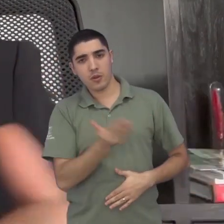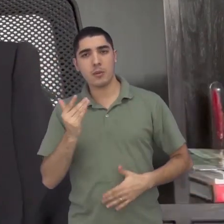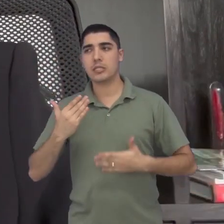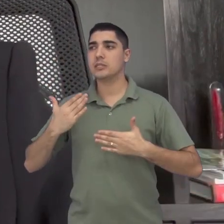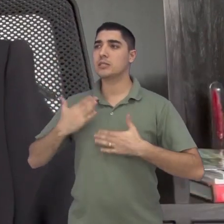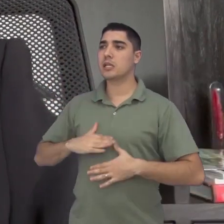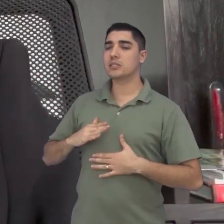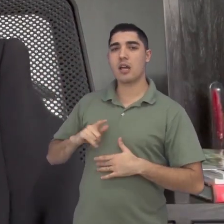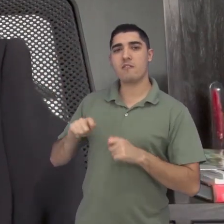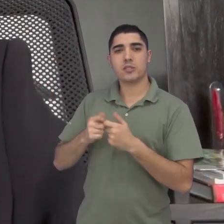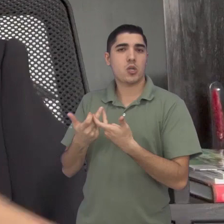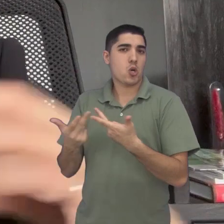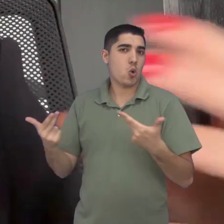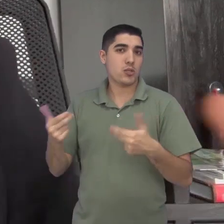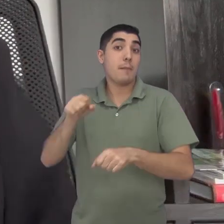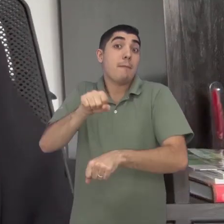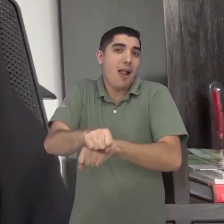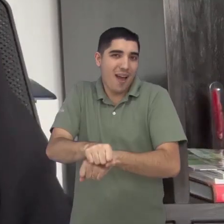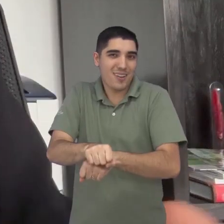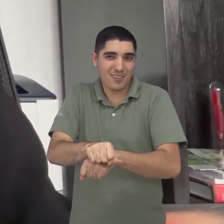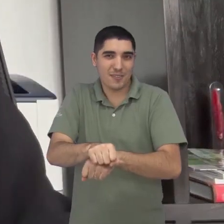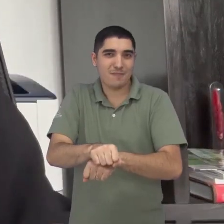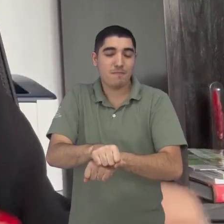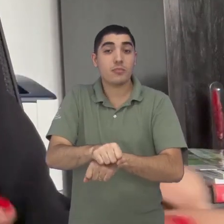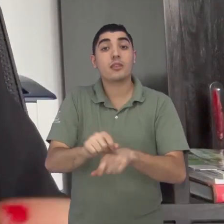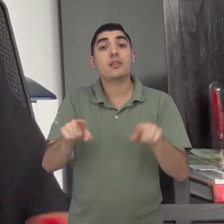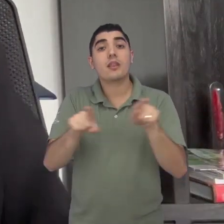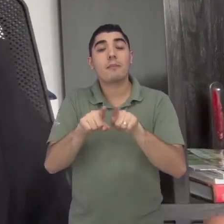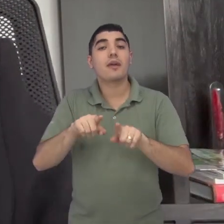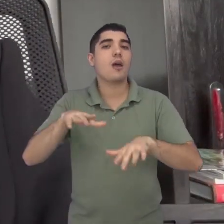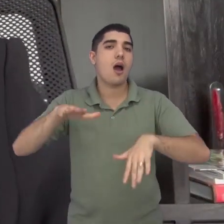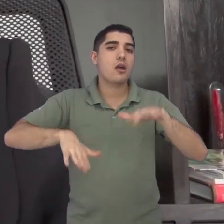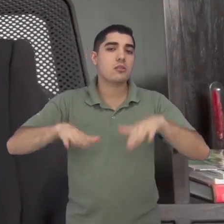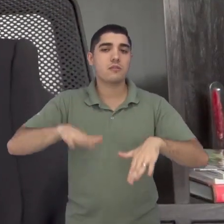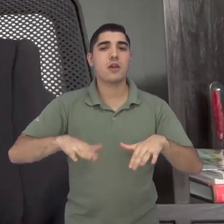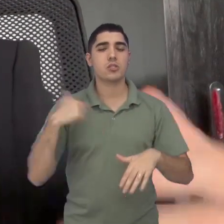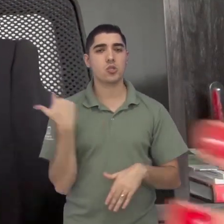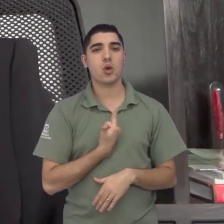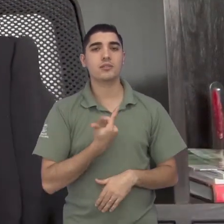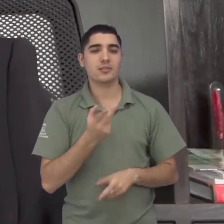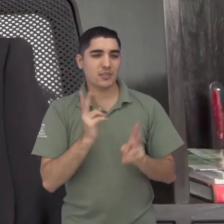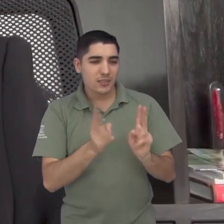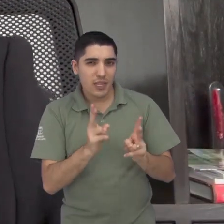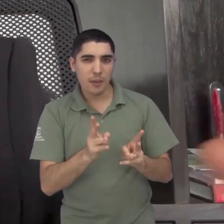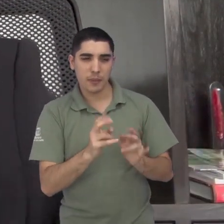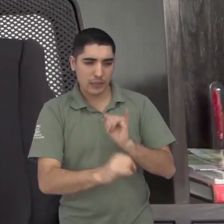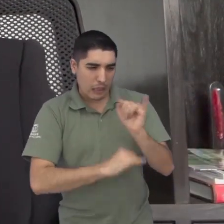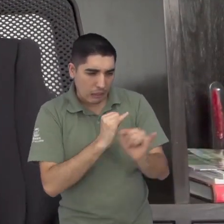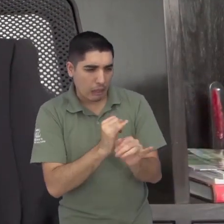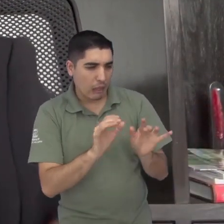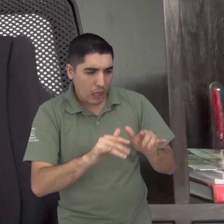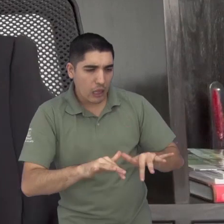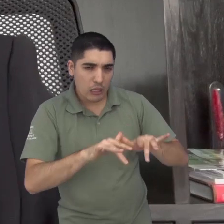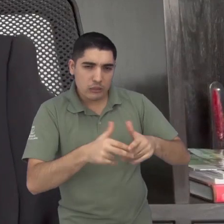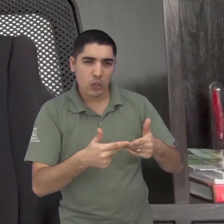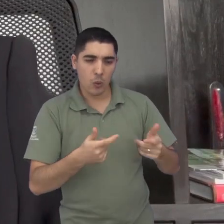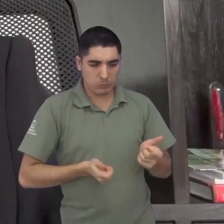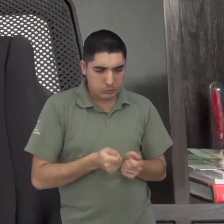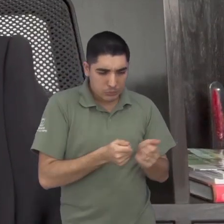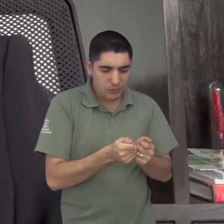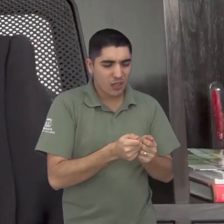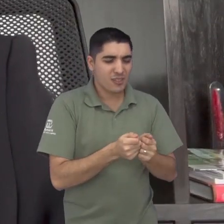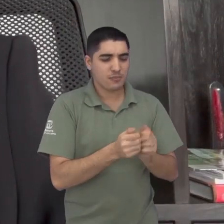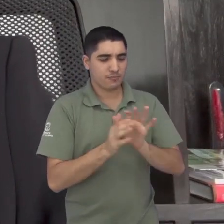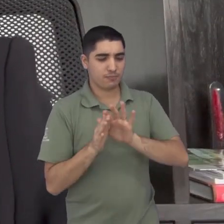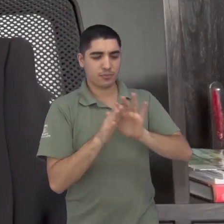gente criar. Ou momentos de desconexão, né? A gente se permitir ao final do dia simplesmente descansar ou fazer coisas que são importantes